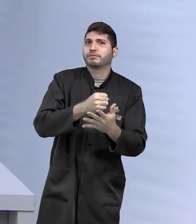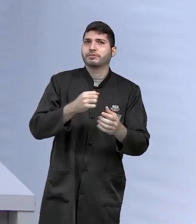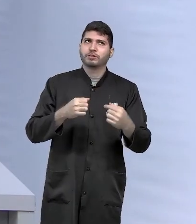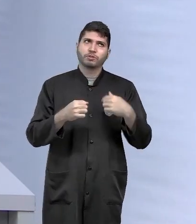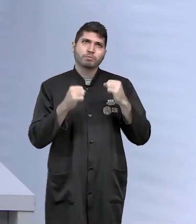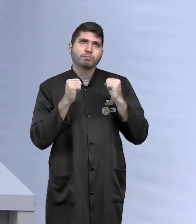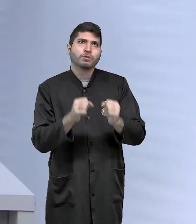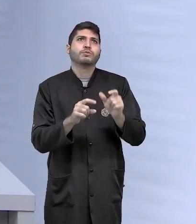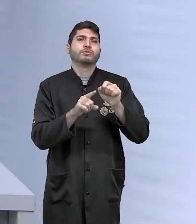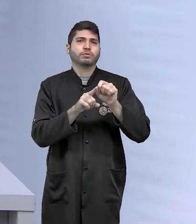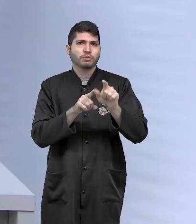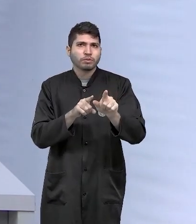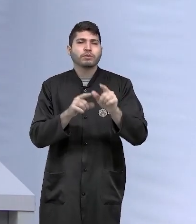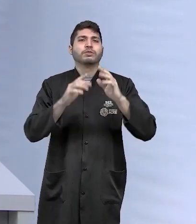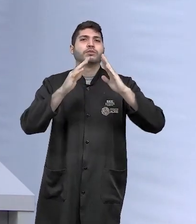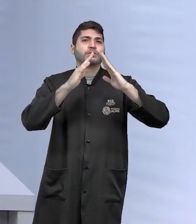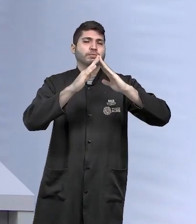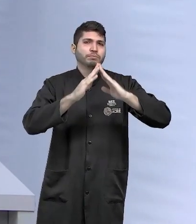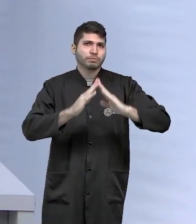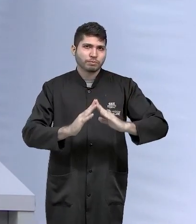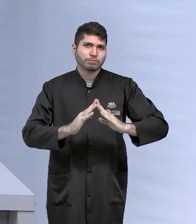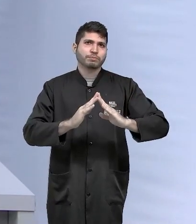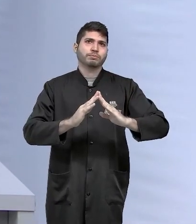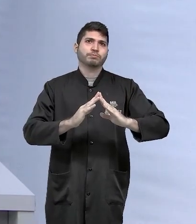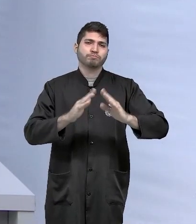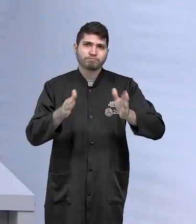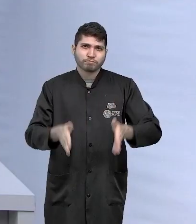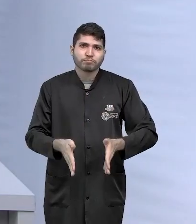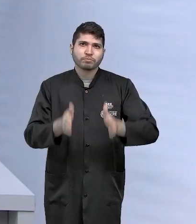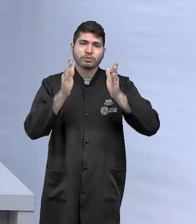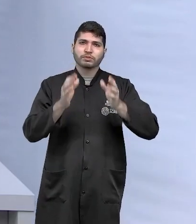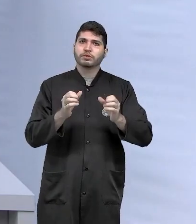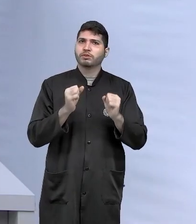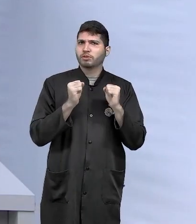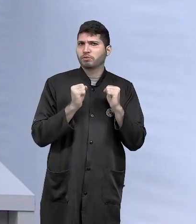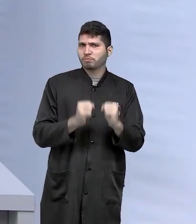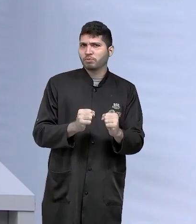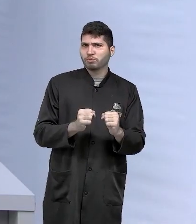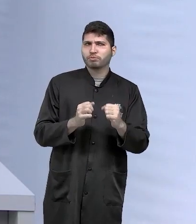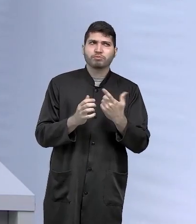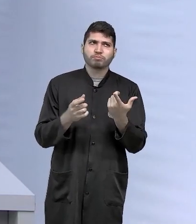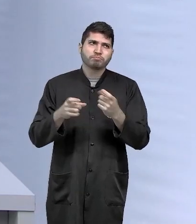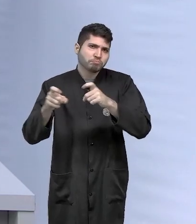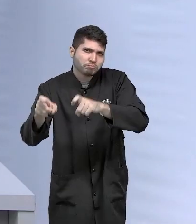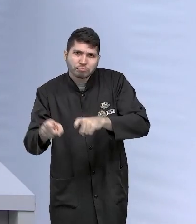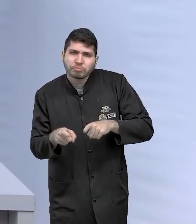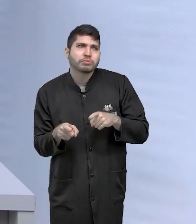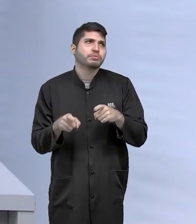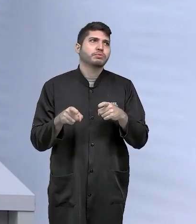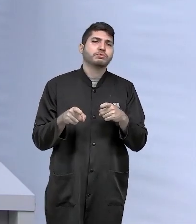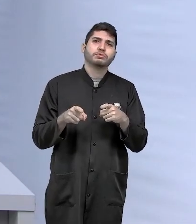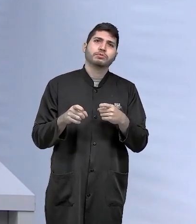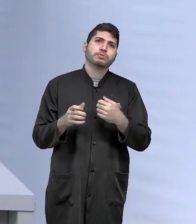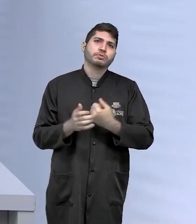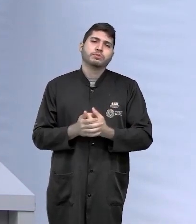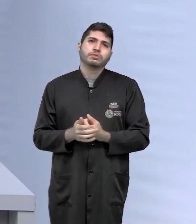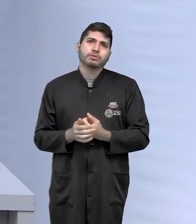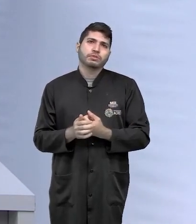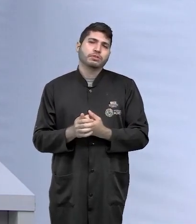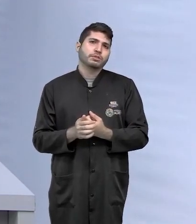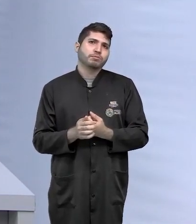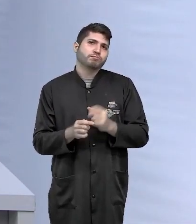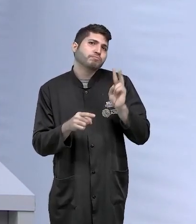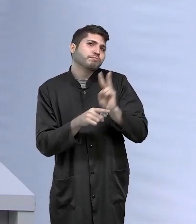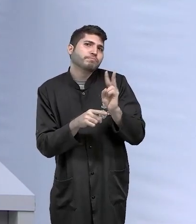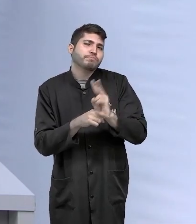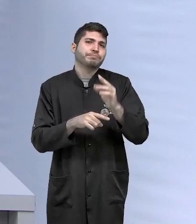espaço, morar num apartamento, estou tirando uma renda dali. Eu posso ter uma chácara, uma colônia ou um sítio, e lá eu crio animais,